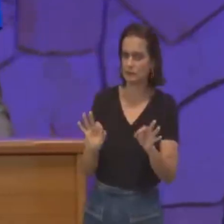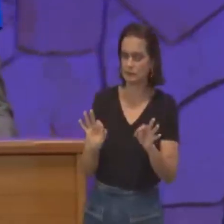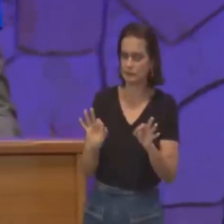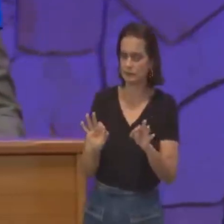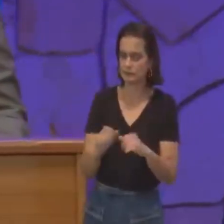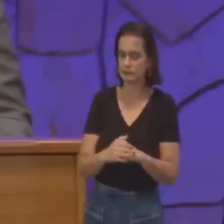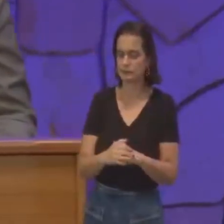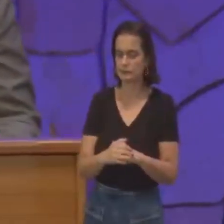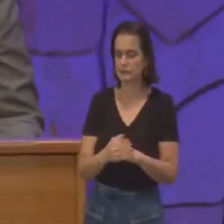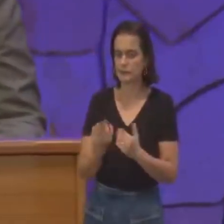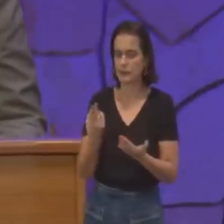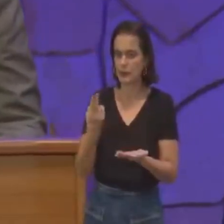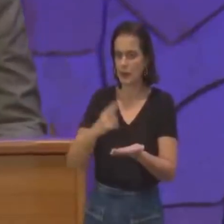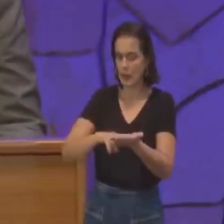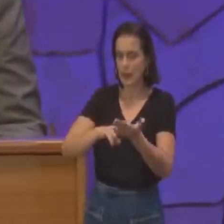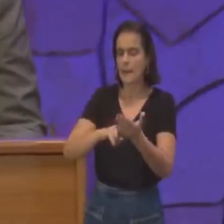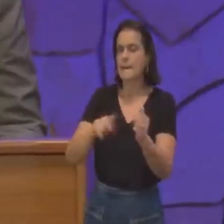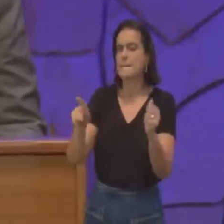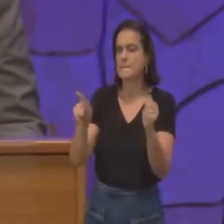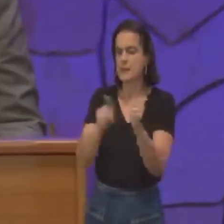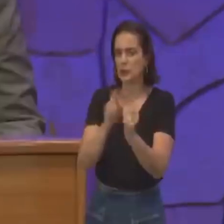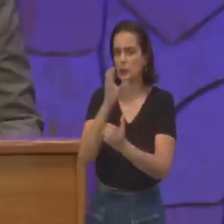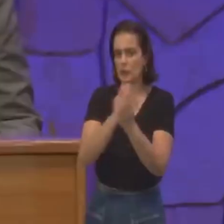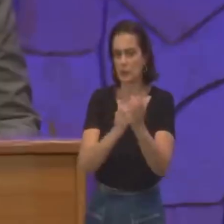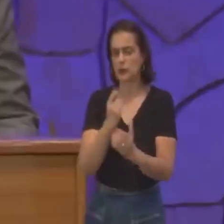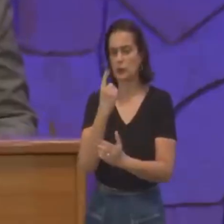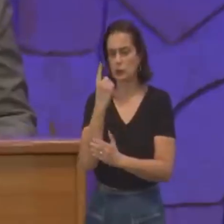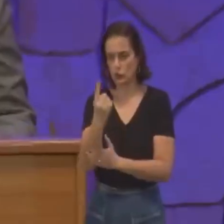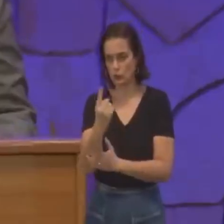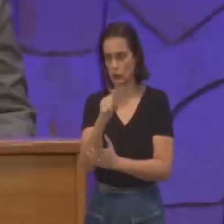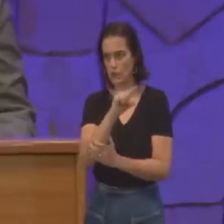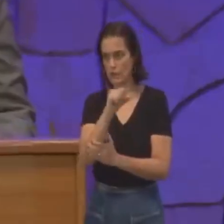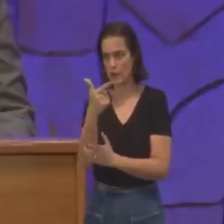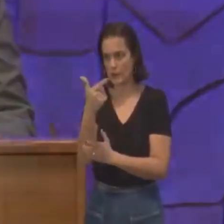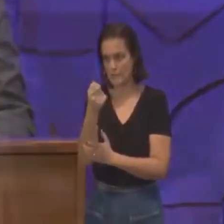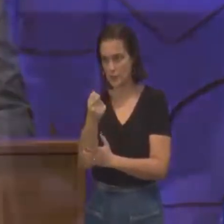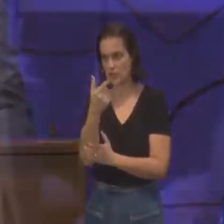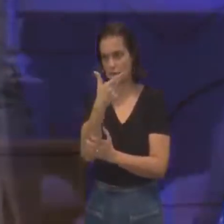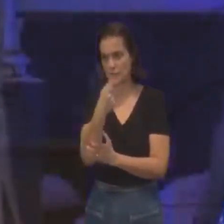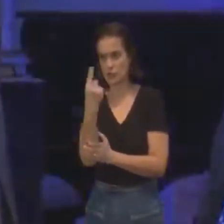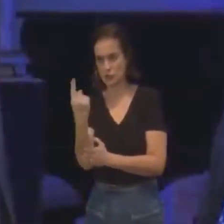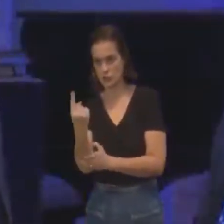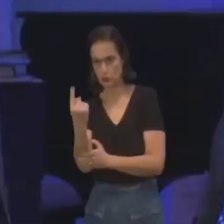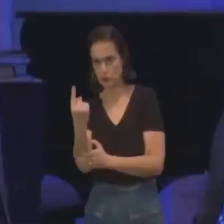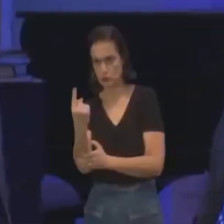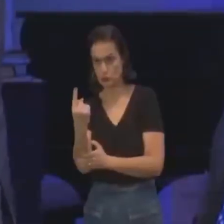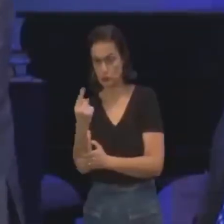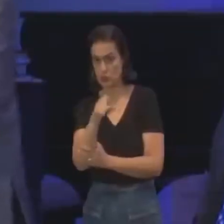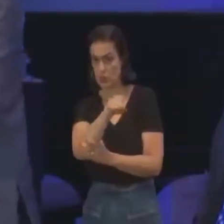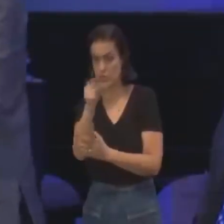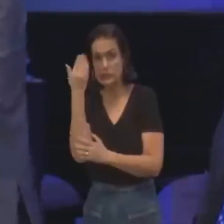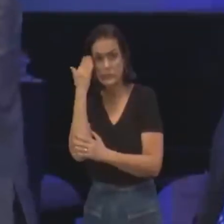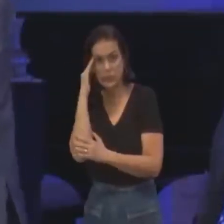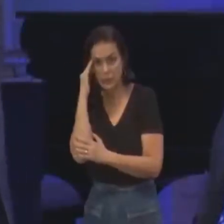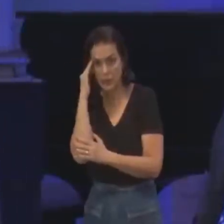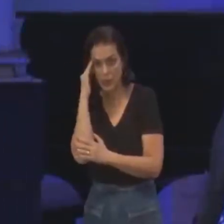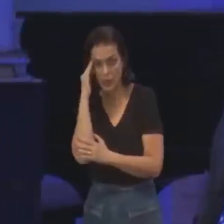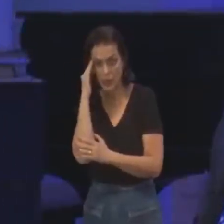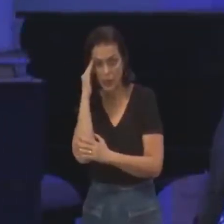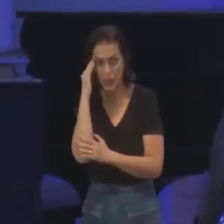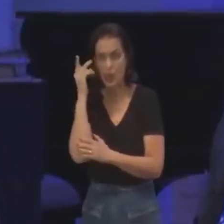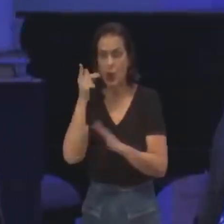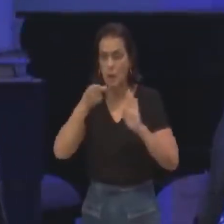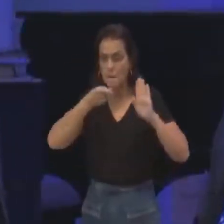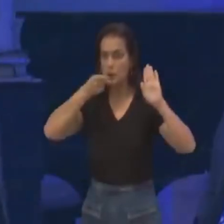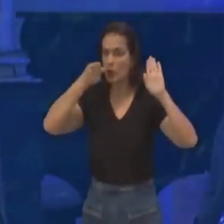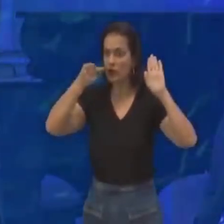Segunda carta de Pedro, no capítulo 1, os versos 20 e 21. Sabendo primeiramente isto, que nenhuma profecia da